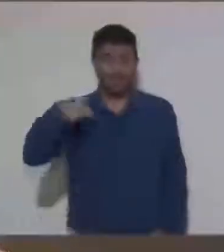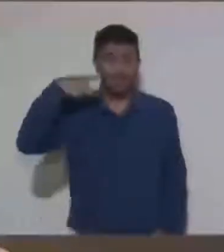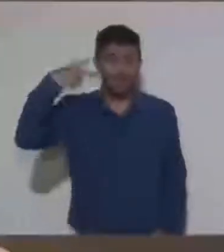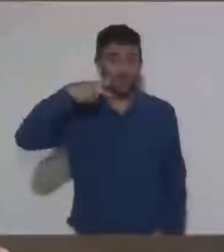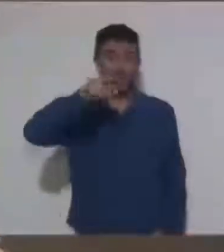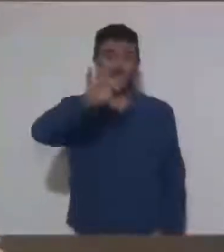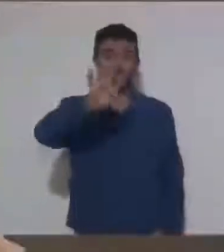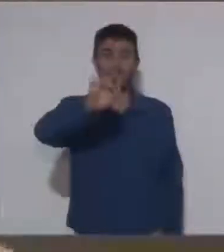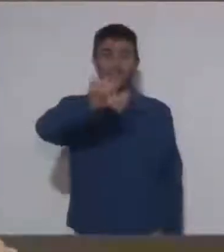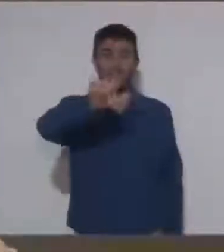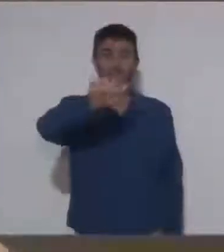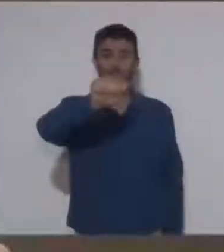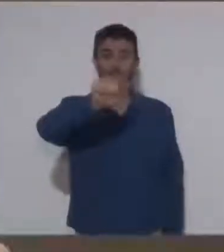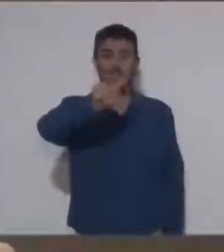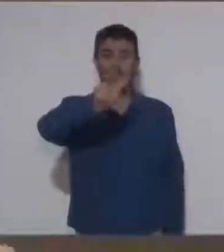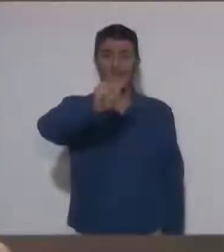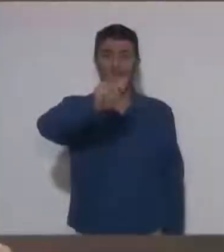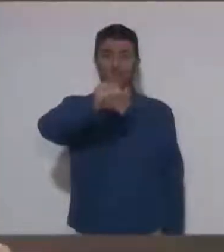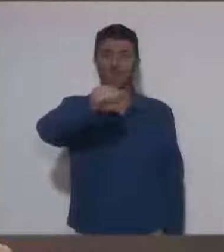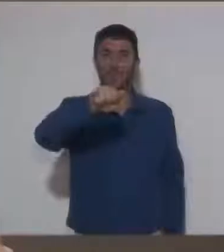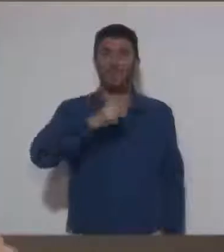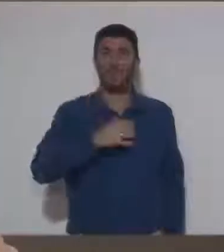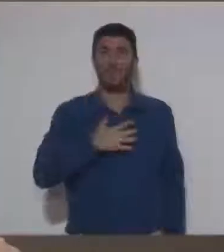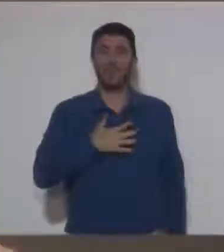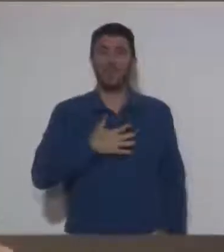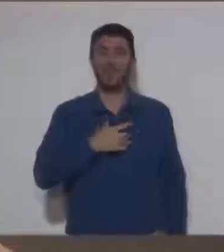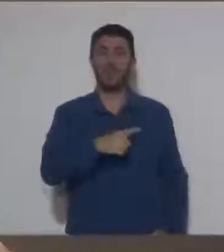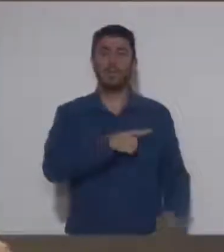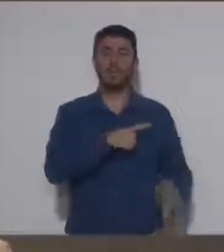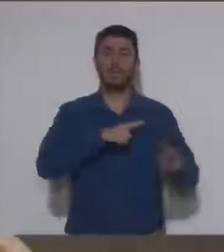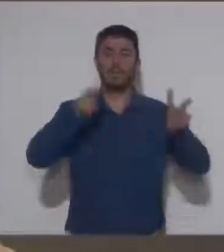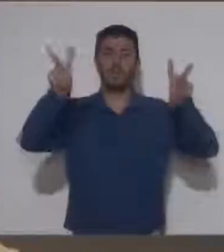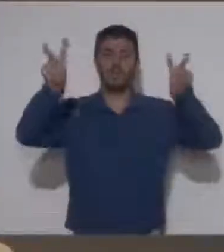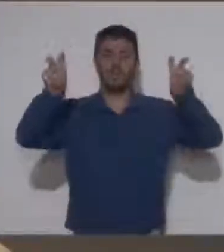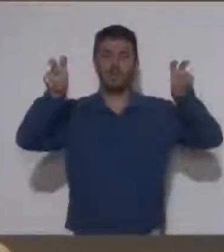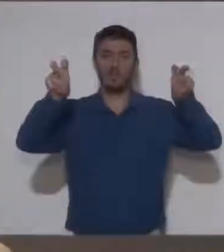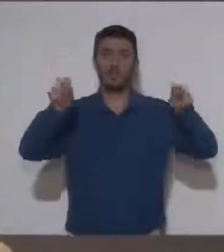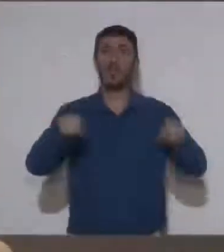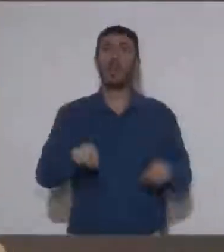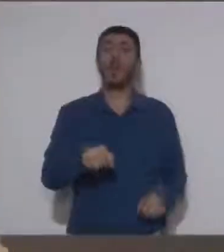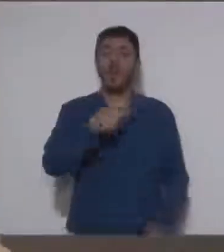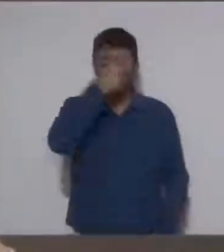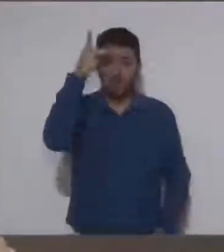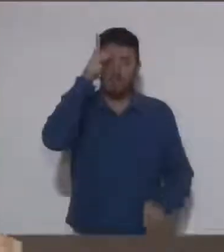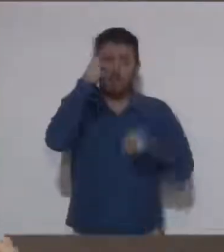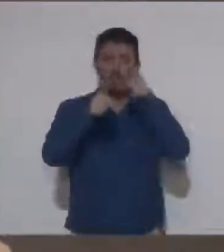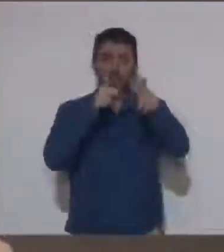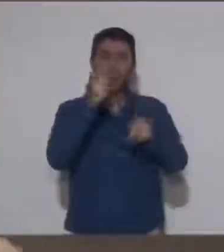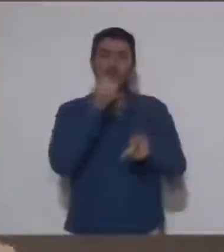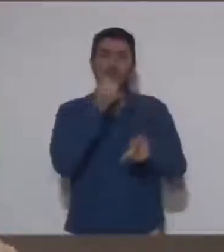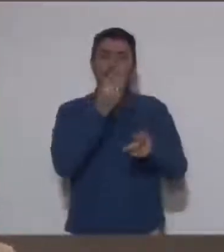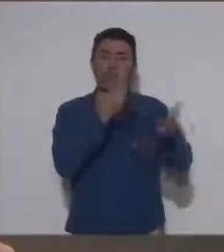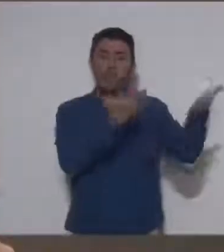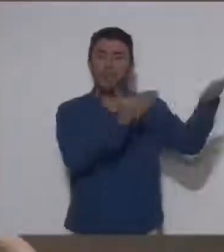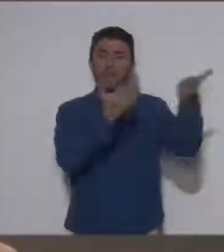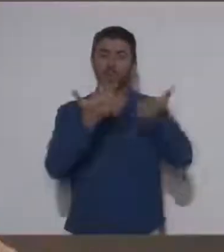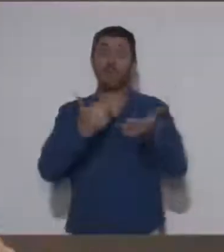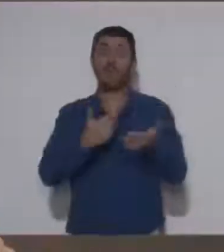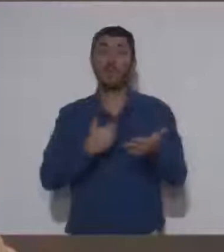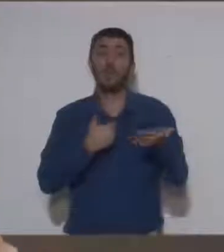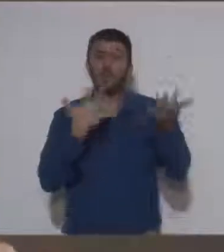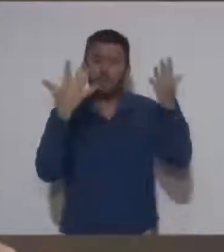Deixa eu respirar, porque tem muito assunto, né? Senão a gente atropela. Público presente, sejam bem-vindos. Quem cumprimenta o Silvio e a Adriana